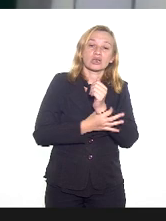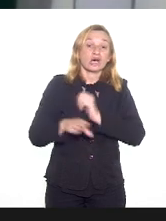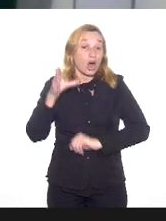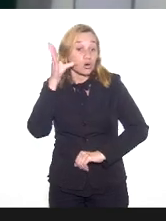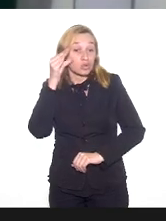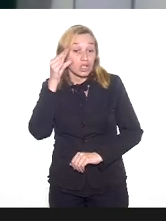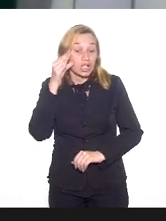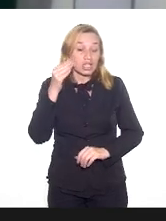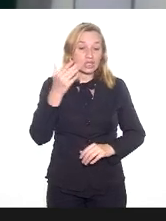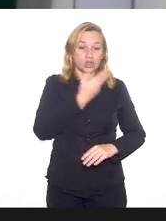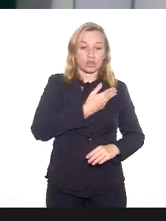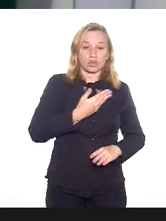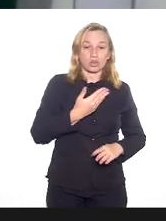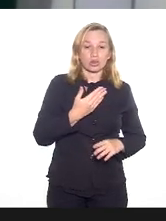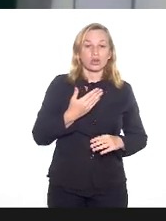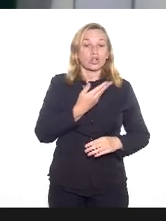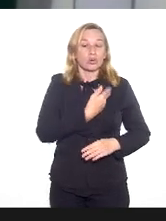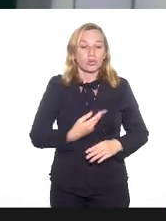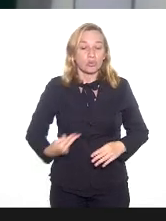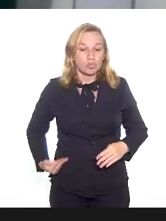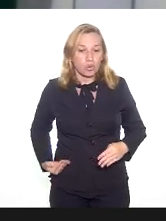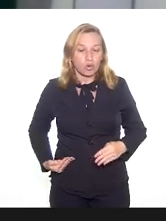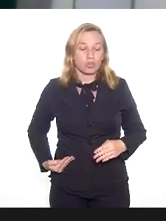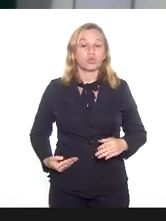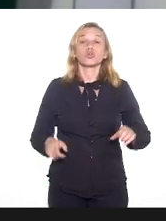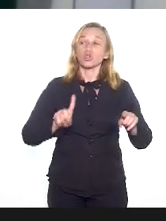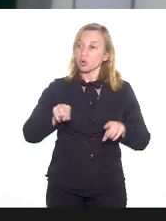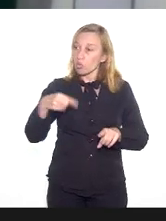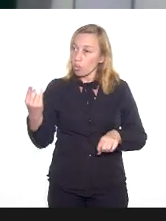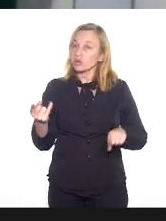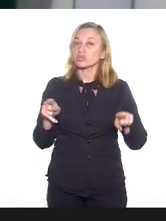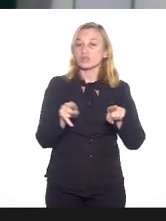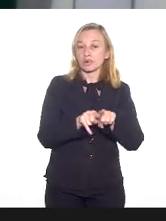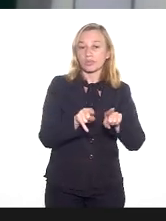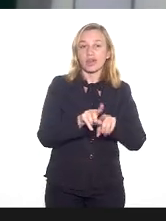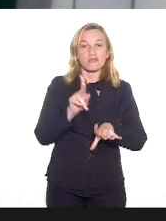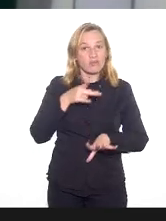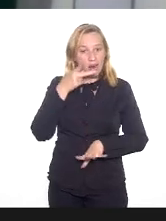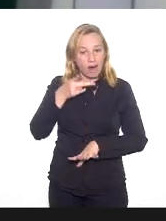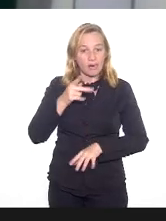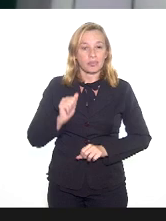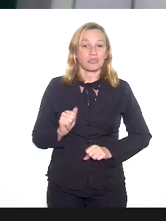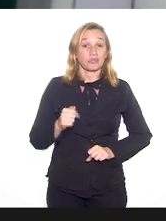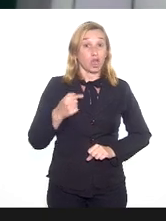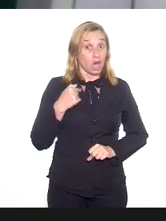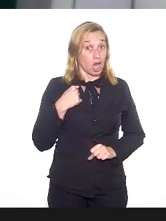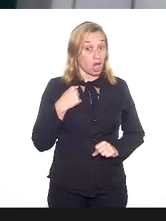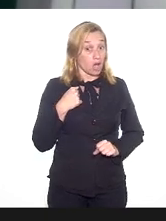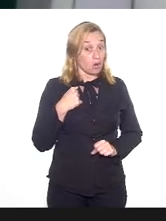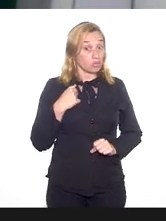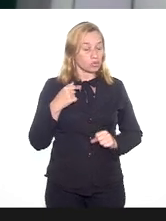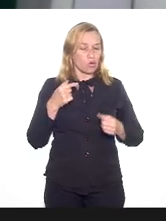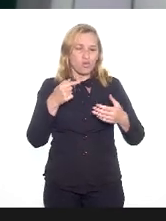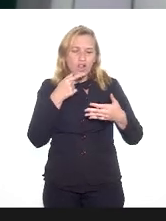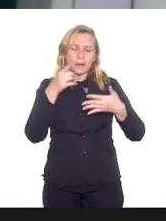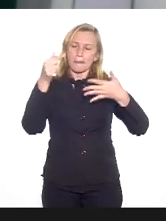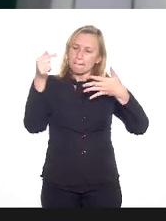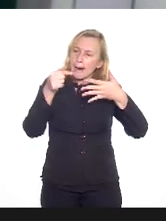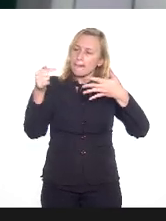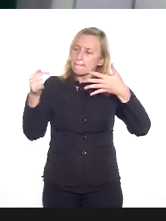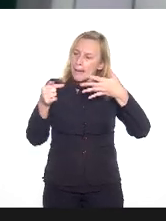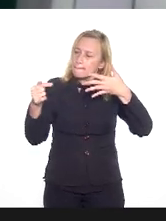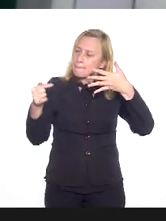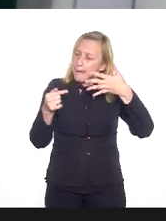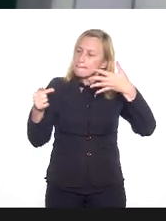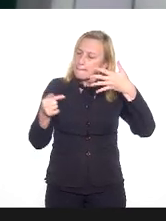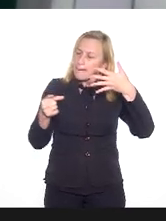aos recursos públicos que estavam em jogo nesse processo. Outro aspecto que eu quero acrescentar, eu estou fazendo questão de pontuar aqueles que